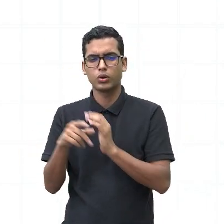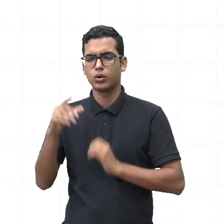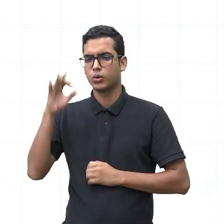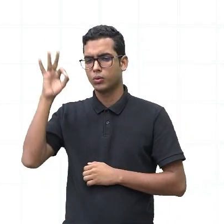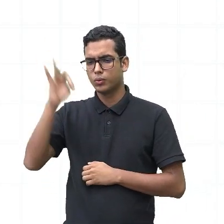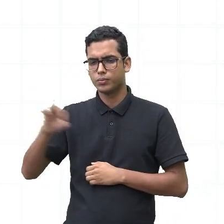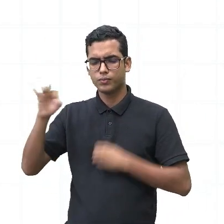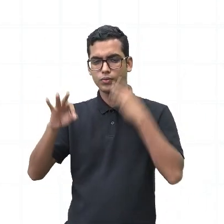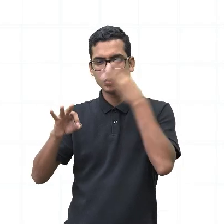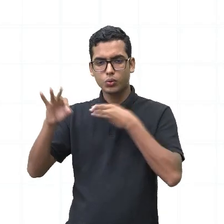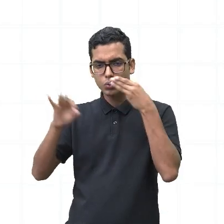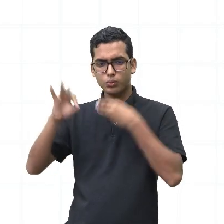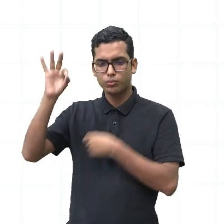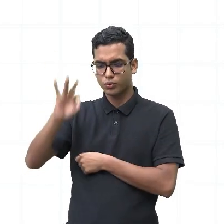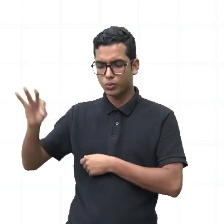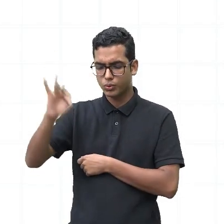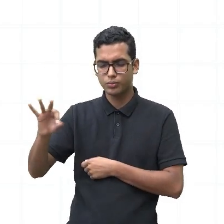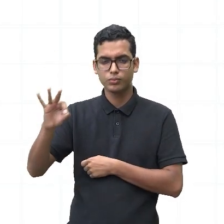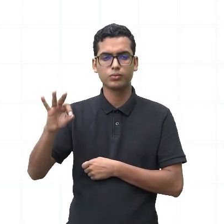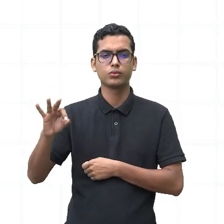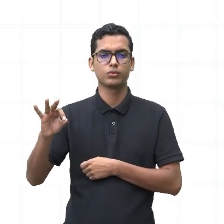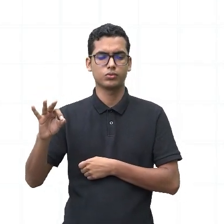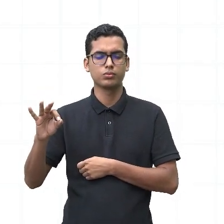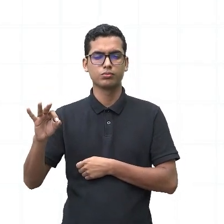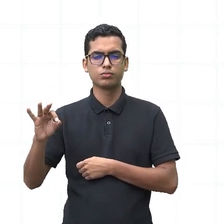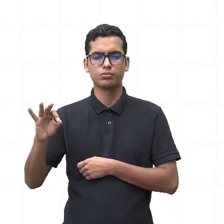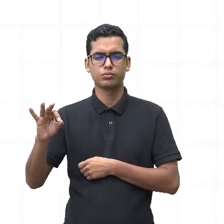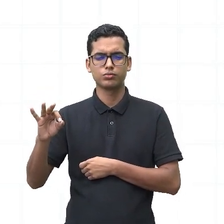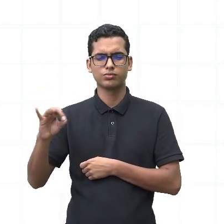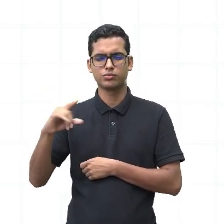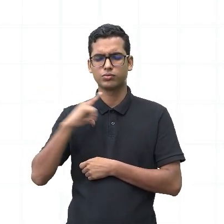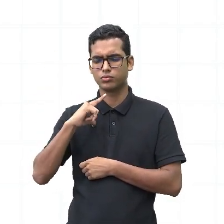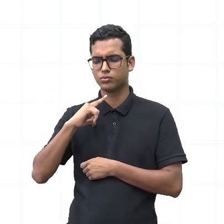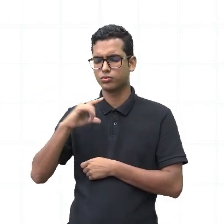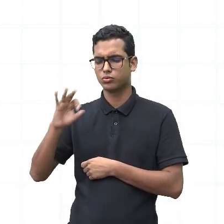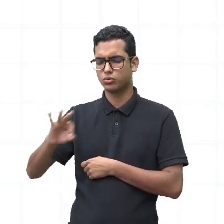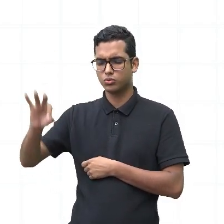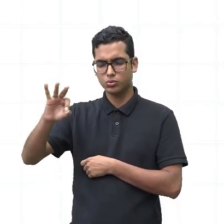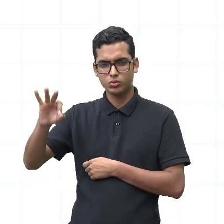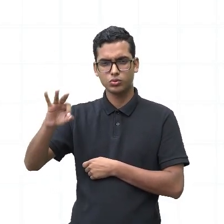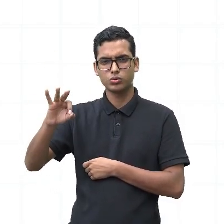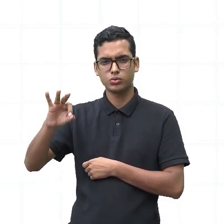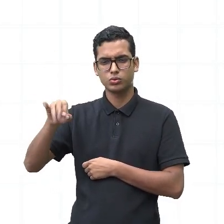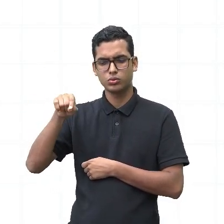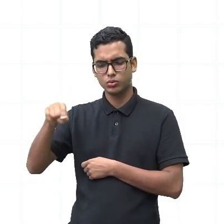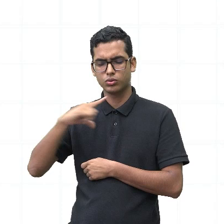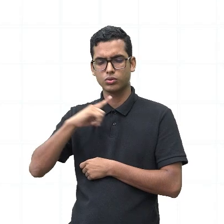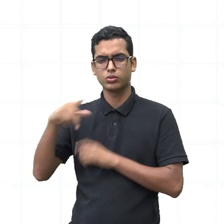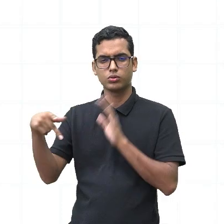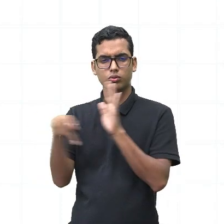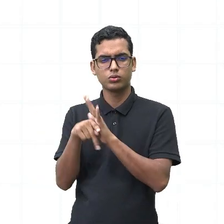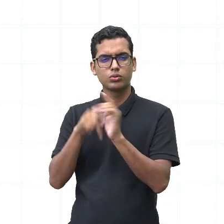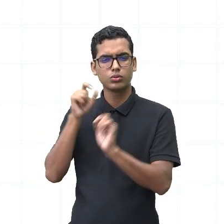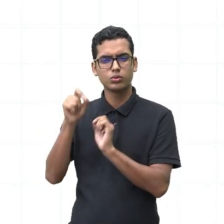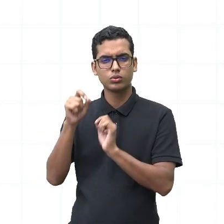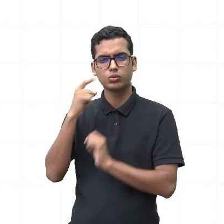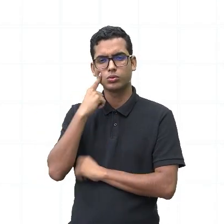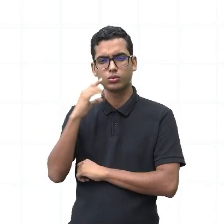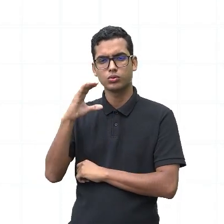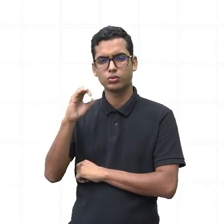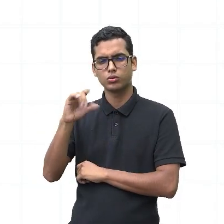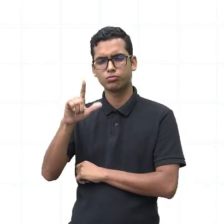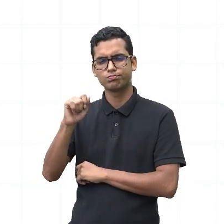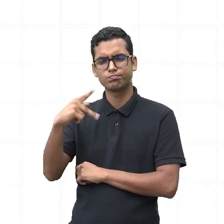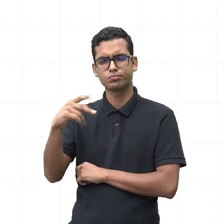das marcas tipográficas, certo? Vejam que eu tenho aqui na letra A, C,